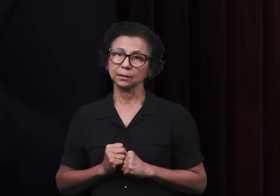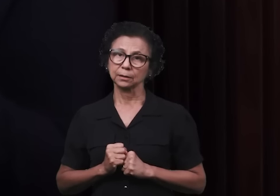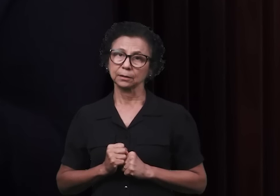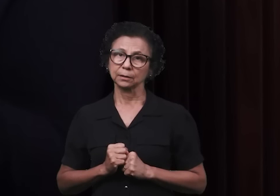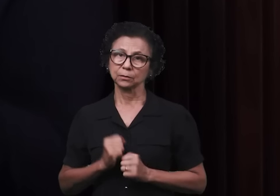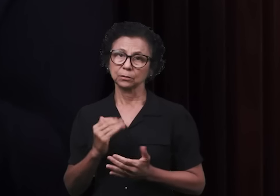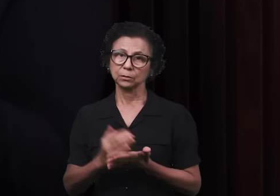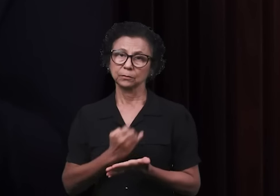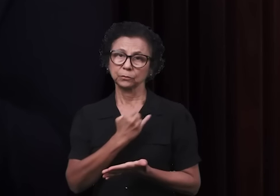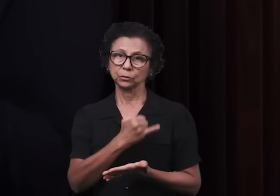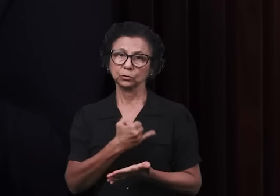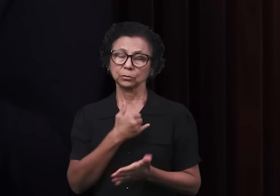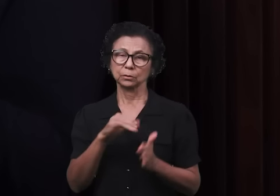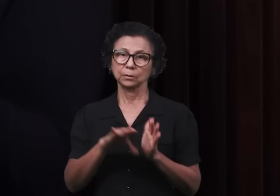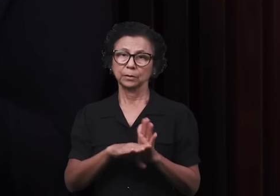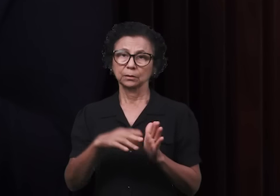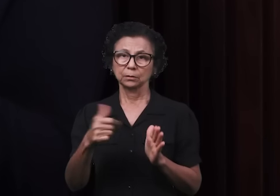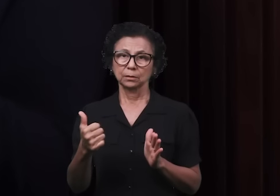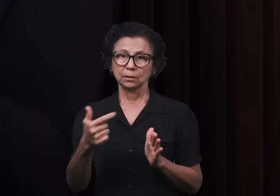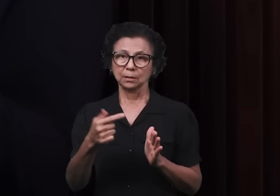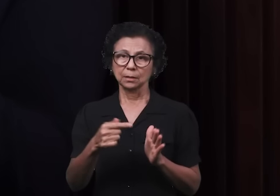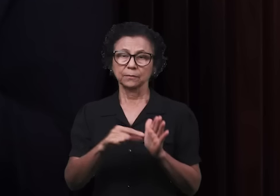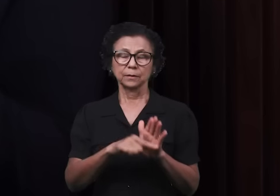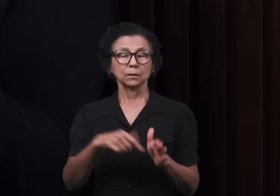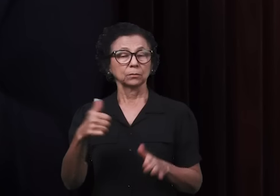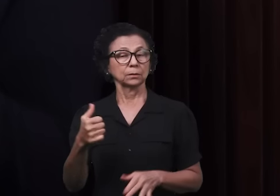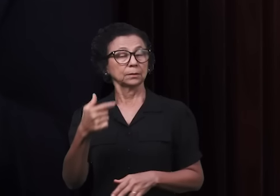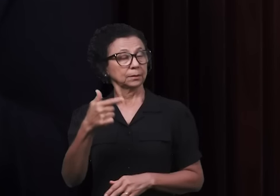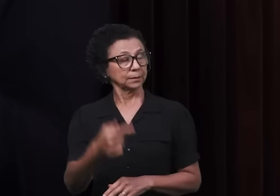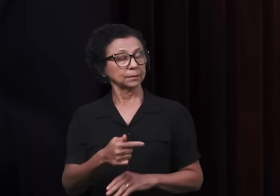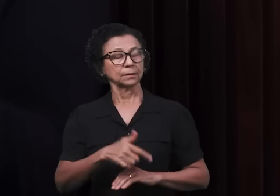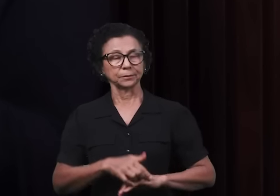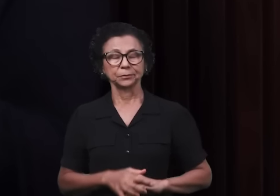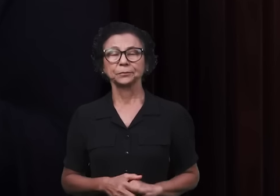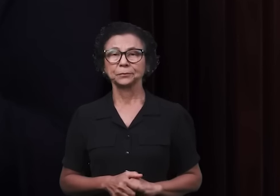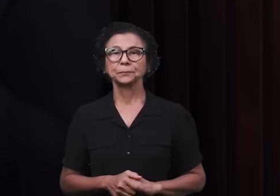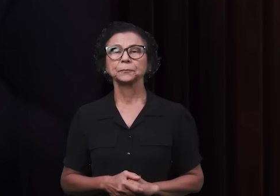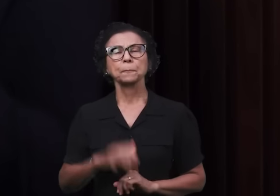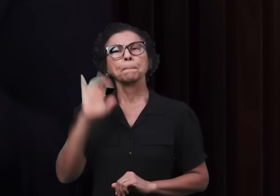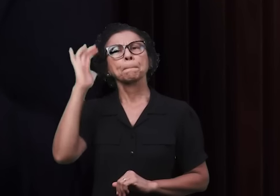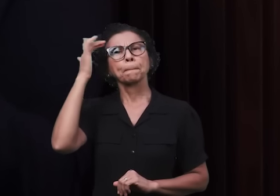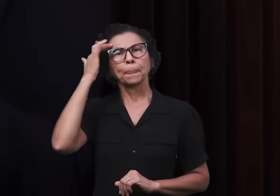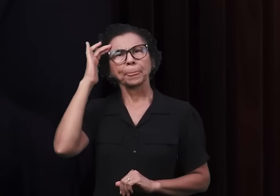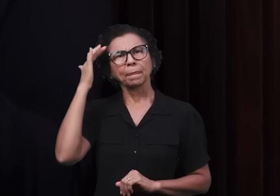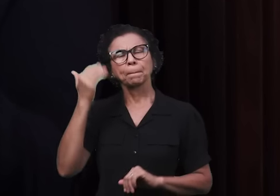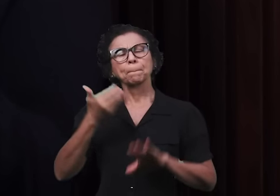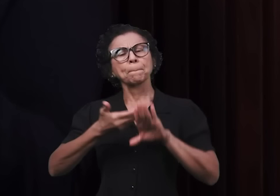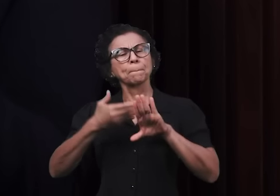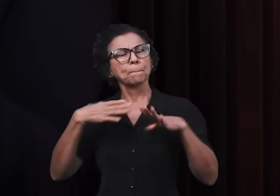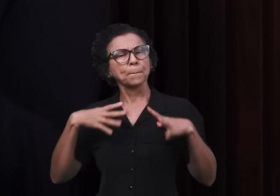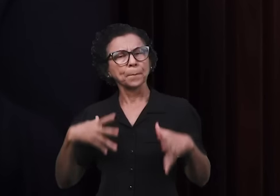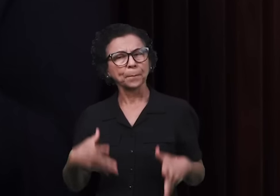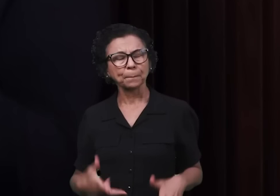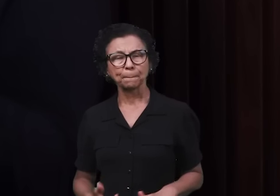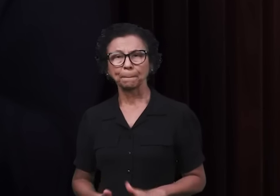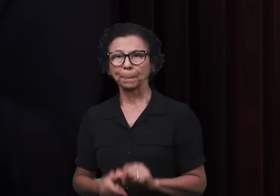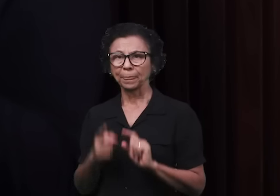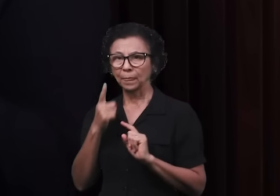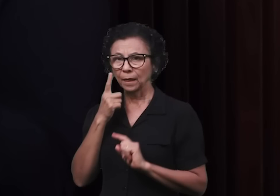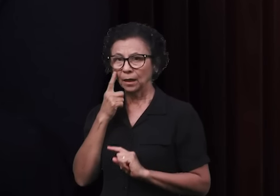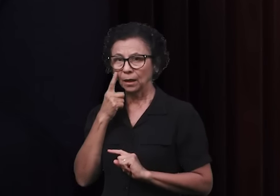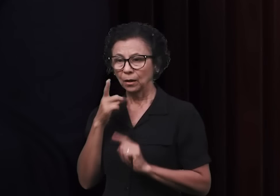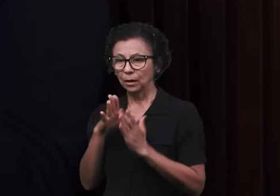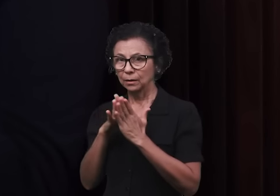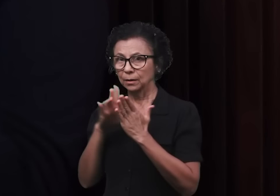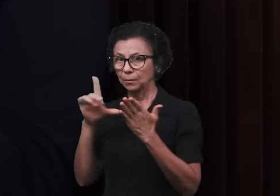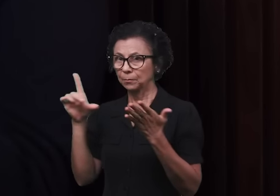João 17:17. Então o primeiro aspecto da santificação é esse, é o crente ter o entendimento de santificação se voltando para